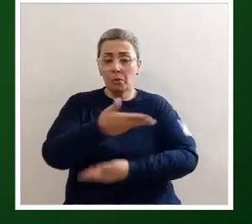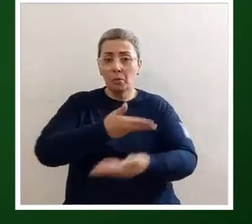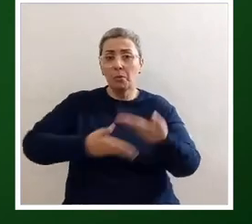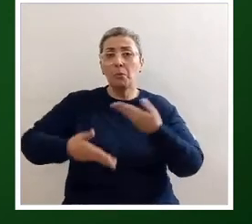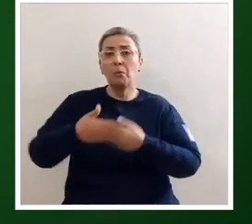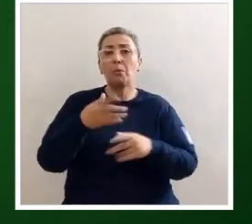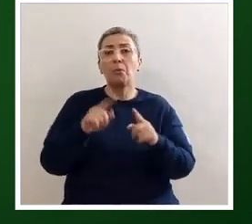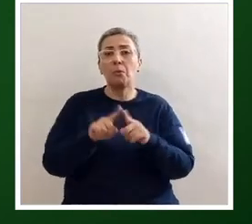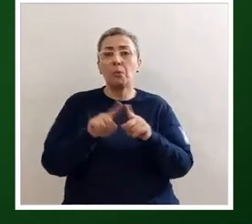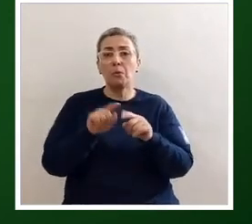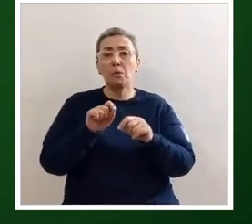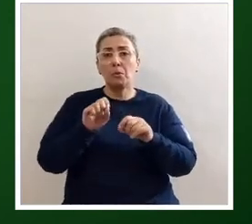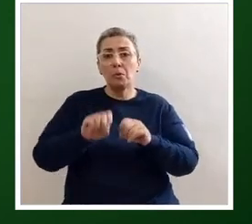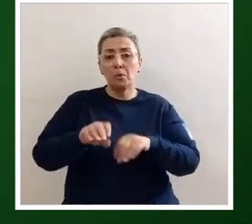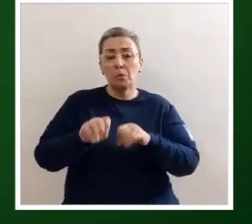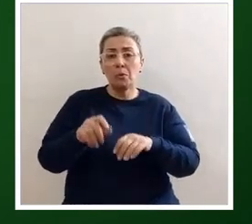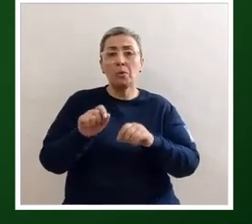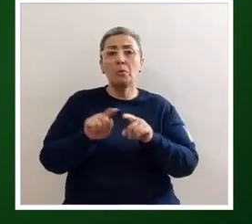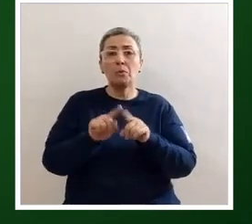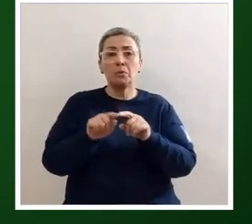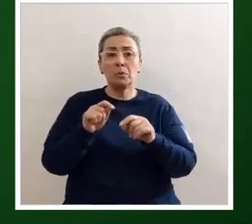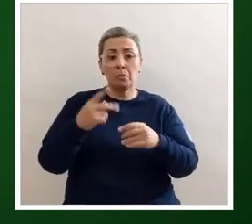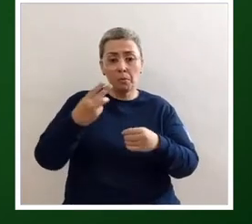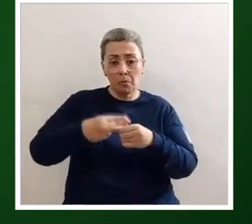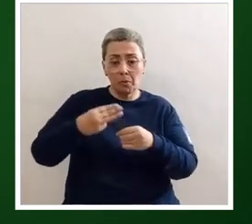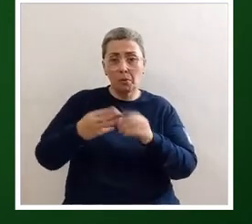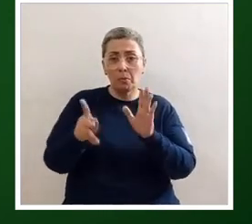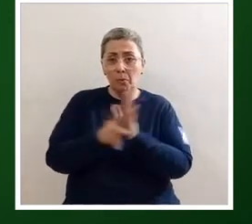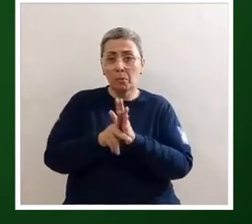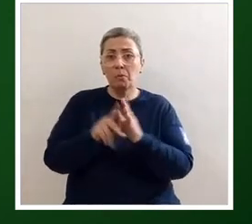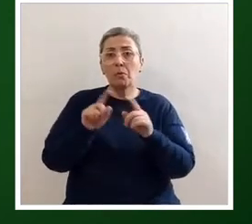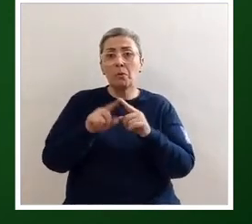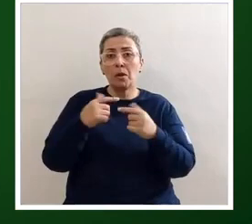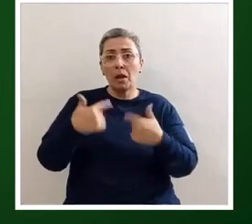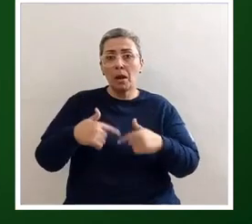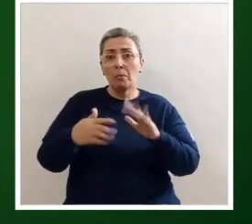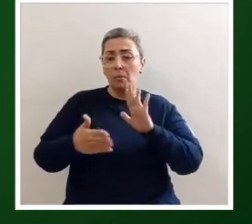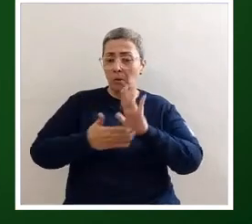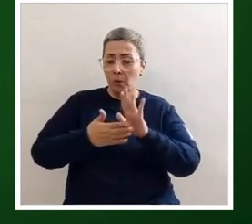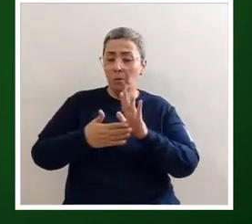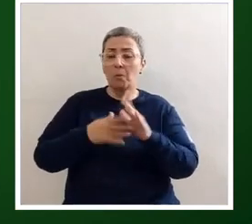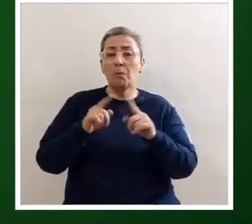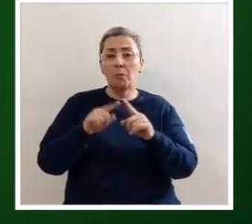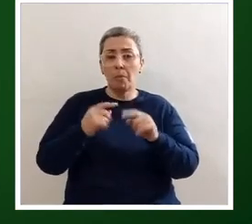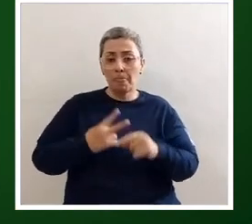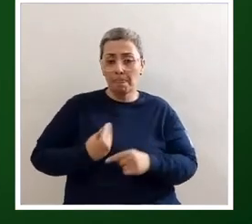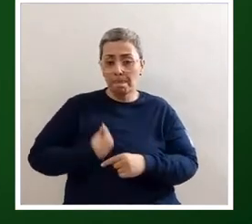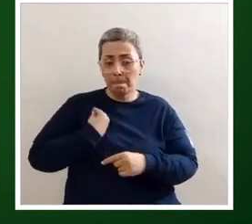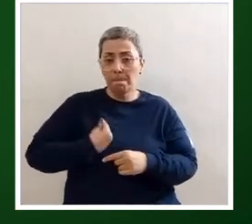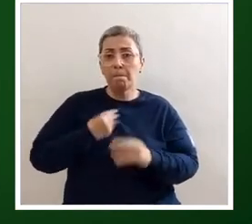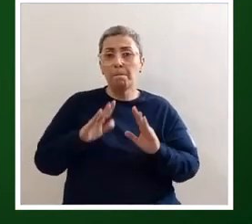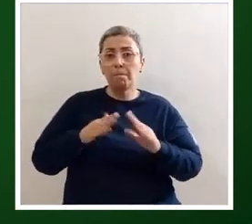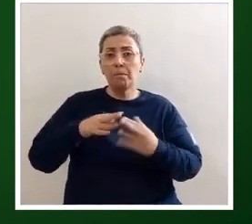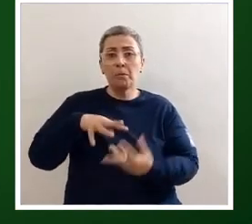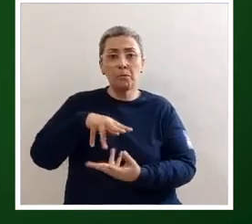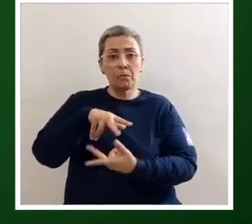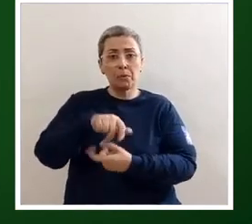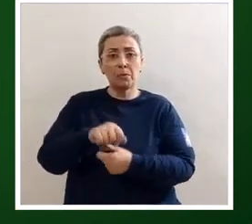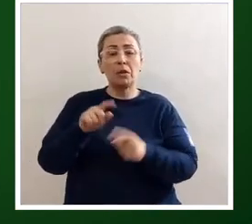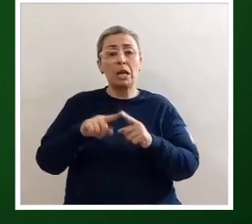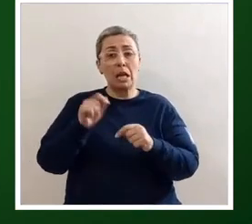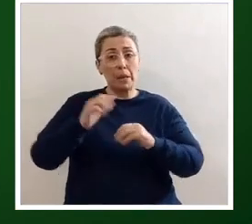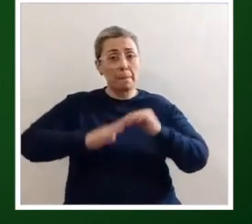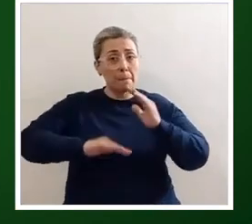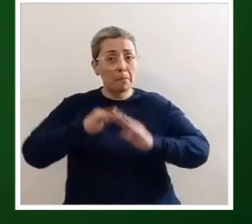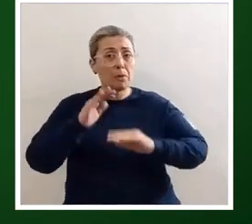entre educadores dos próprios municípios né que é um dos grandes propósito da existência do fórum internacional que já